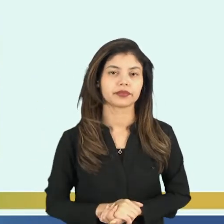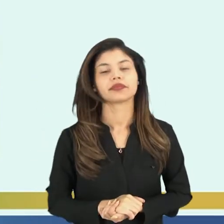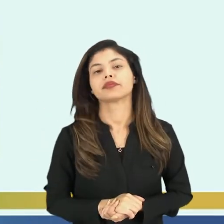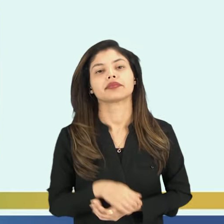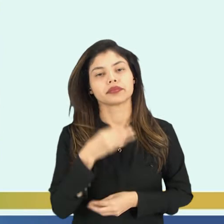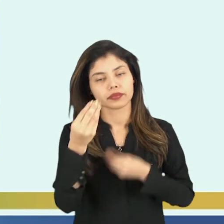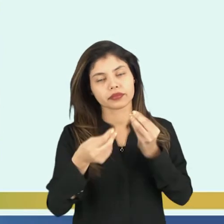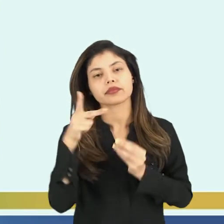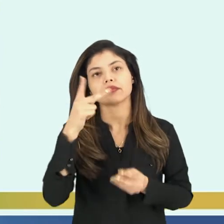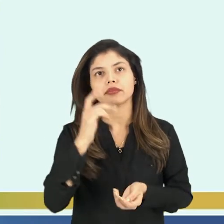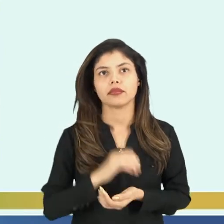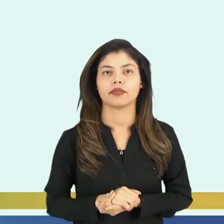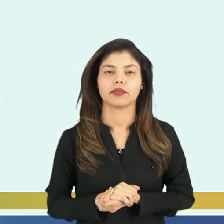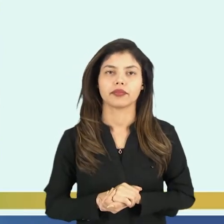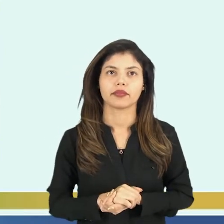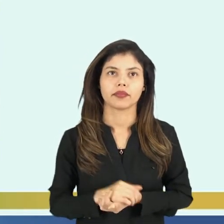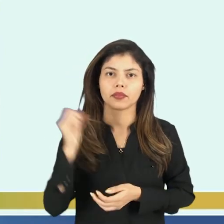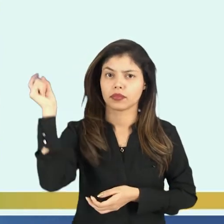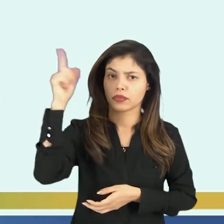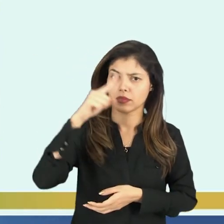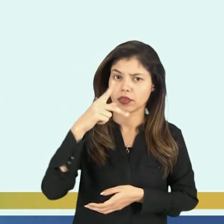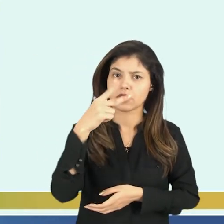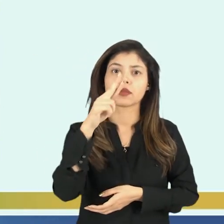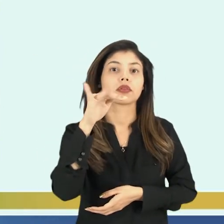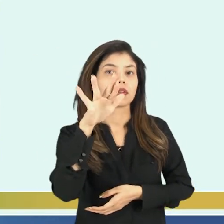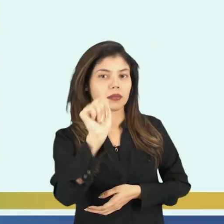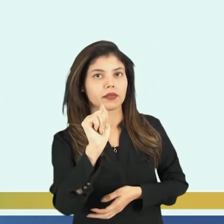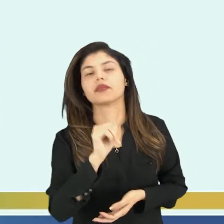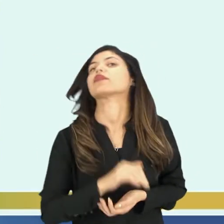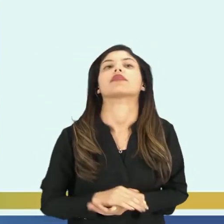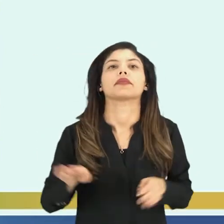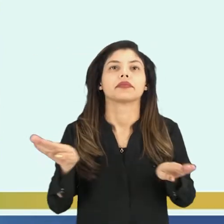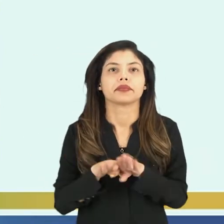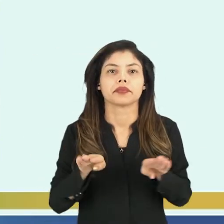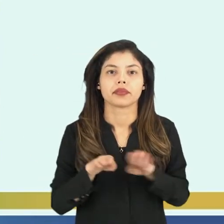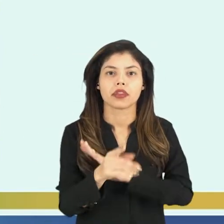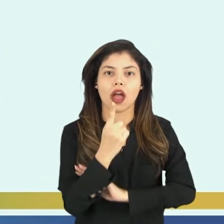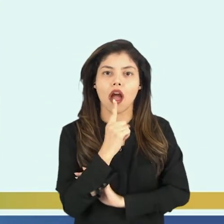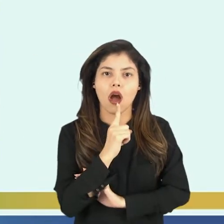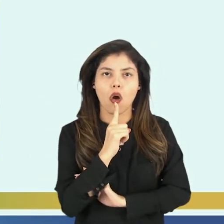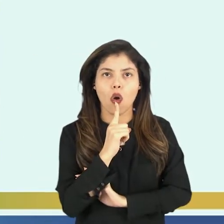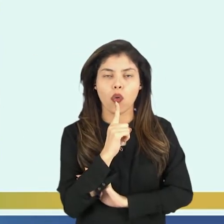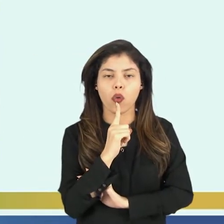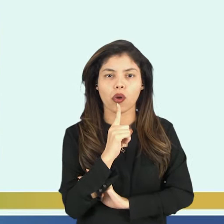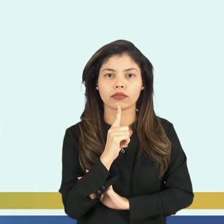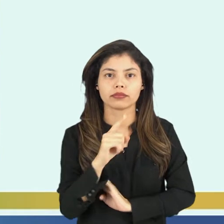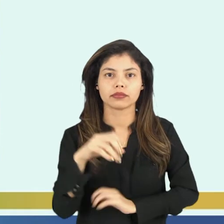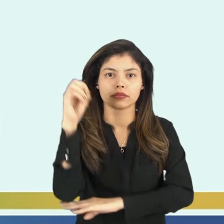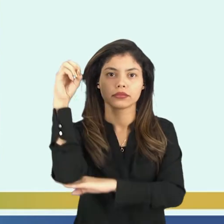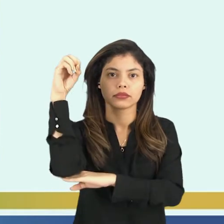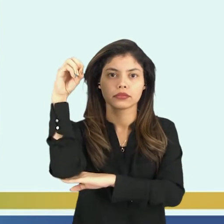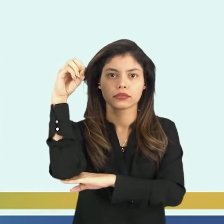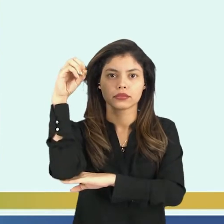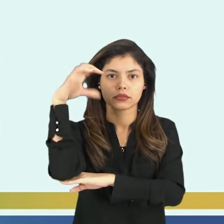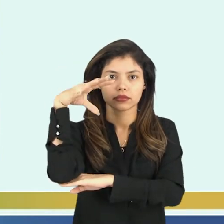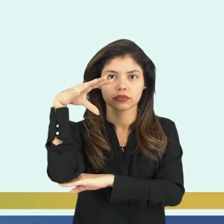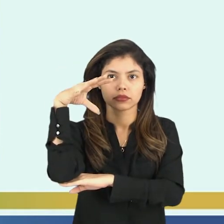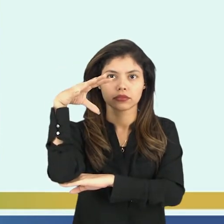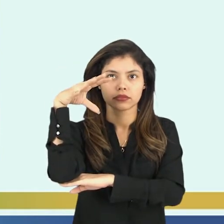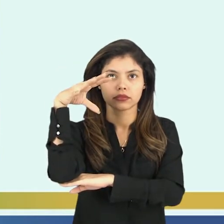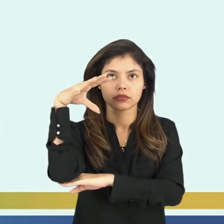eu já falei, né? Que é uma luz primária. Nós temos a vela, nós temos uma